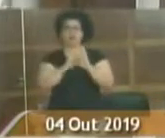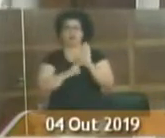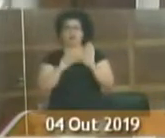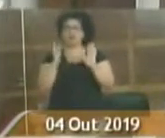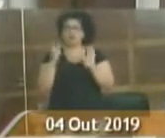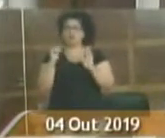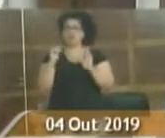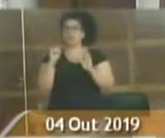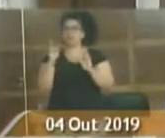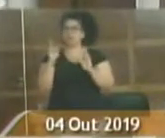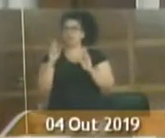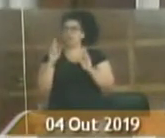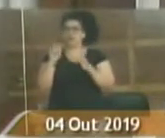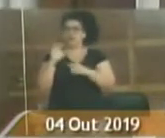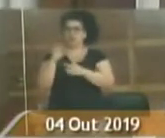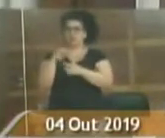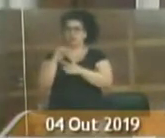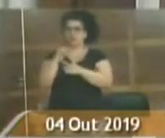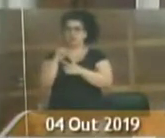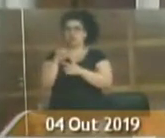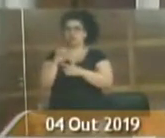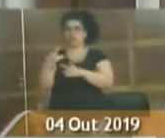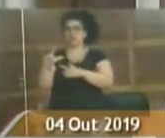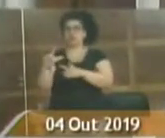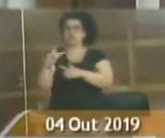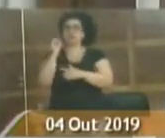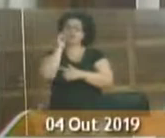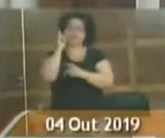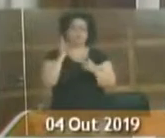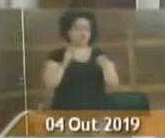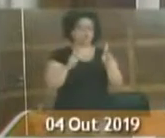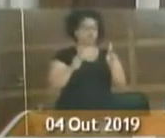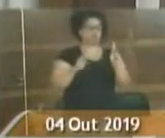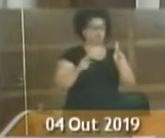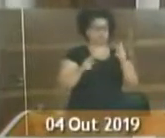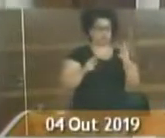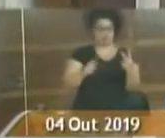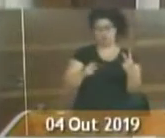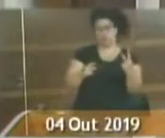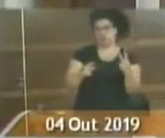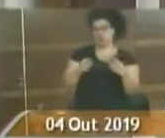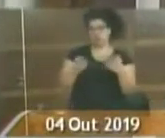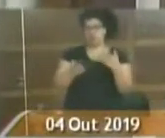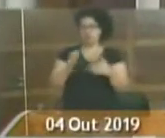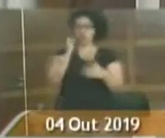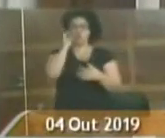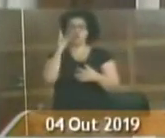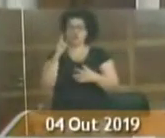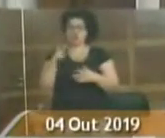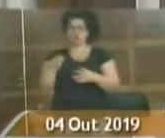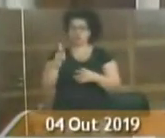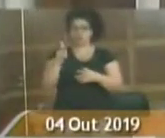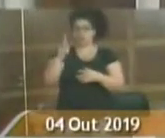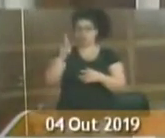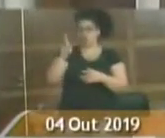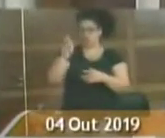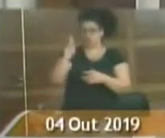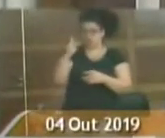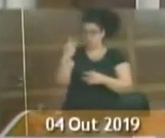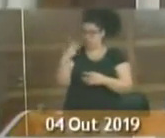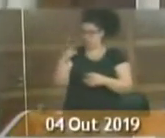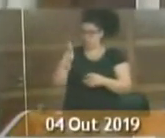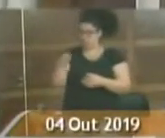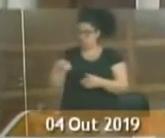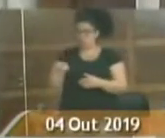para gato, acima de 2,5 kg é 100 mg, e para o menor, né, 2,5 kg para baixo, os pequenininhos